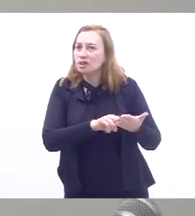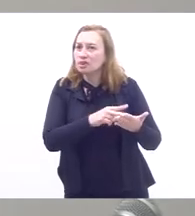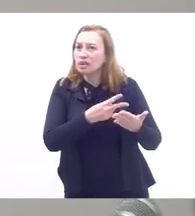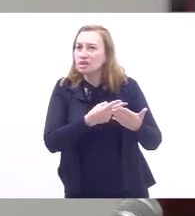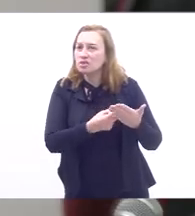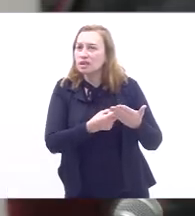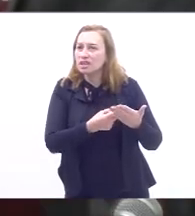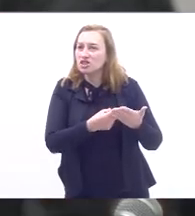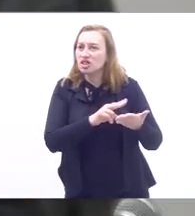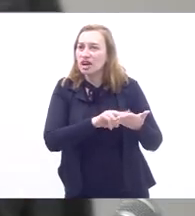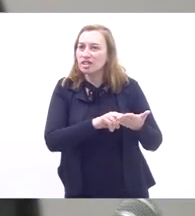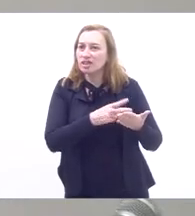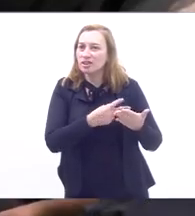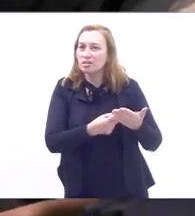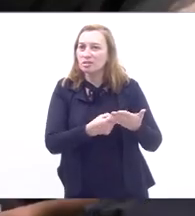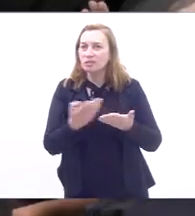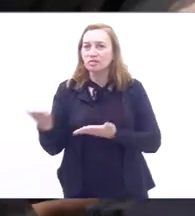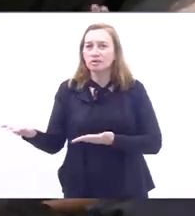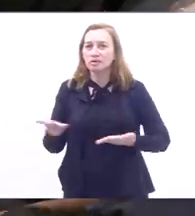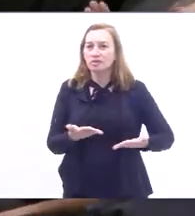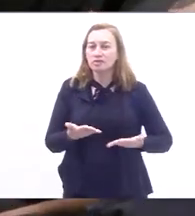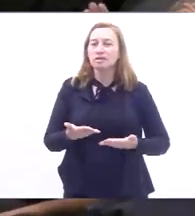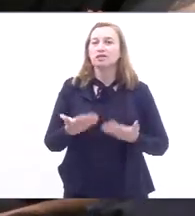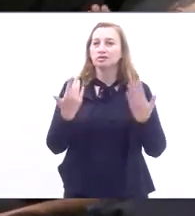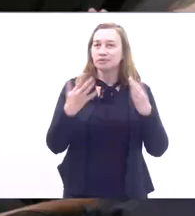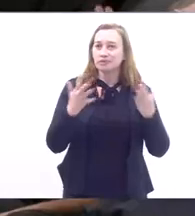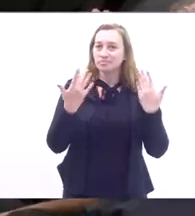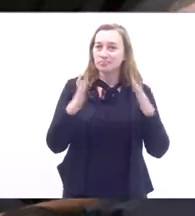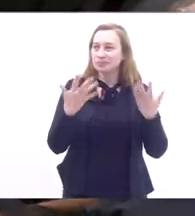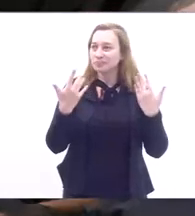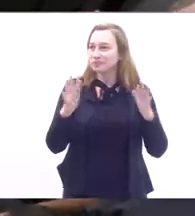Femi, por favor. Salva de palmas.